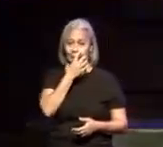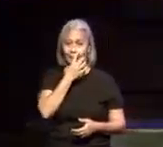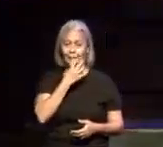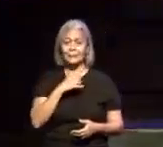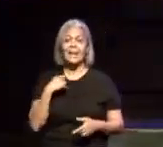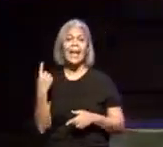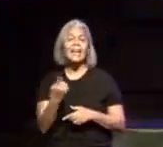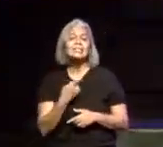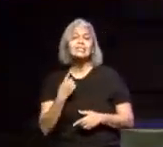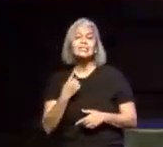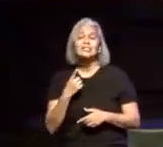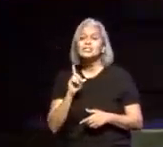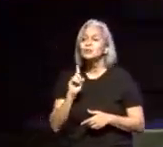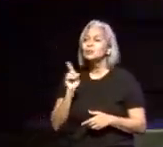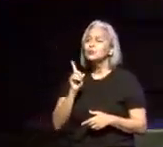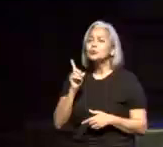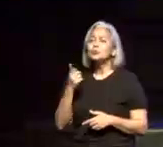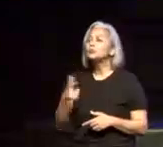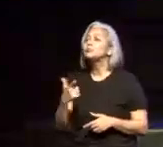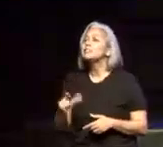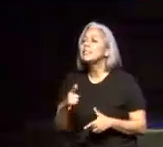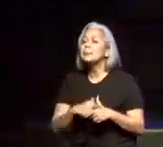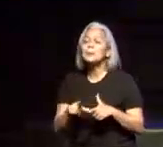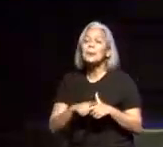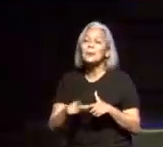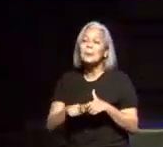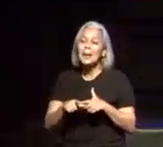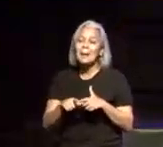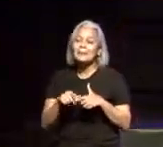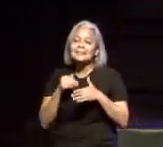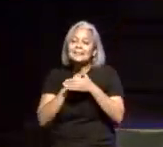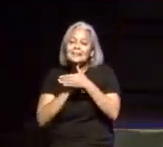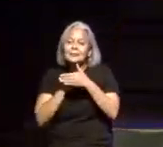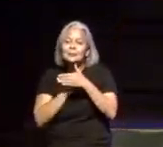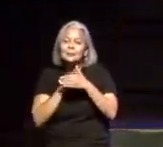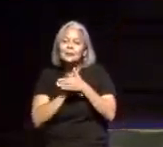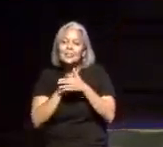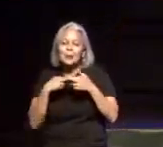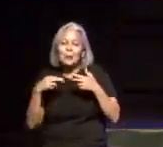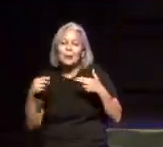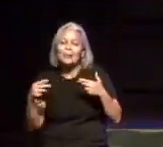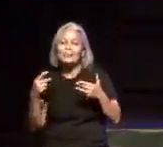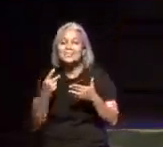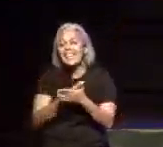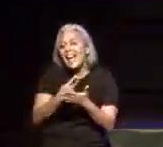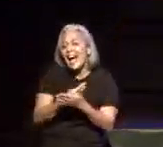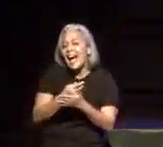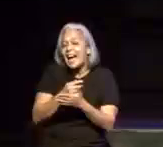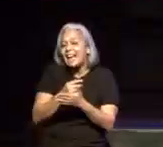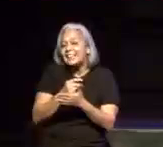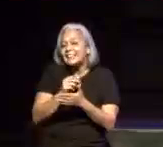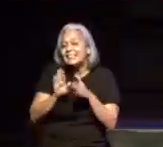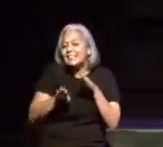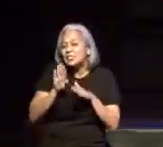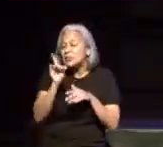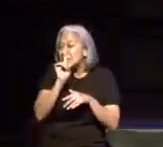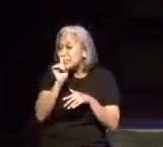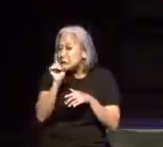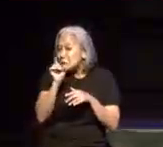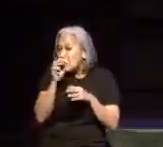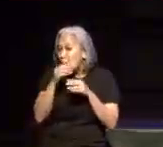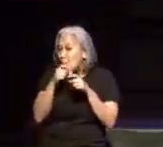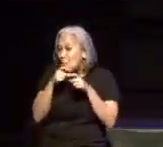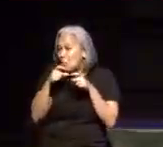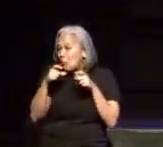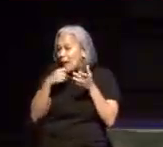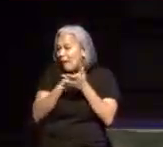vida algumas coisas que são erradas, mas não são tão erradas assim. Mas, por outro lado, quando a gente vê algo errado que